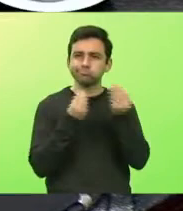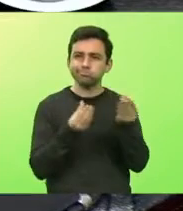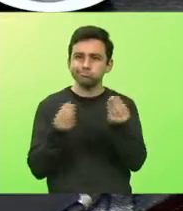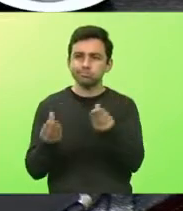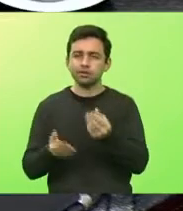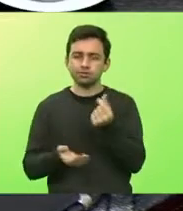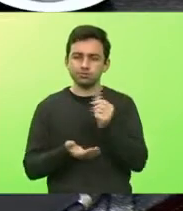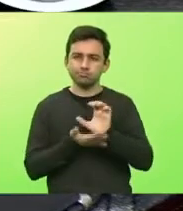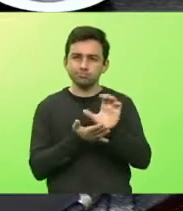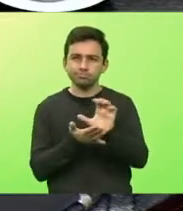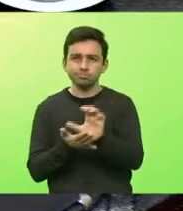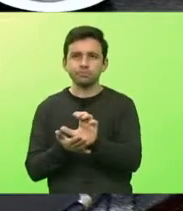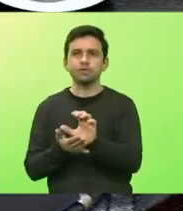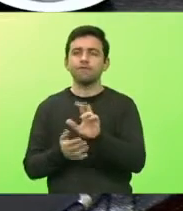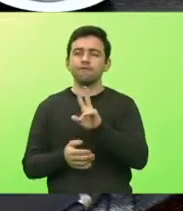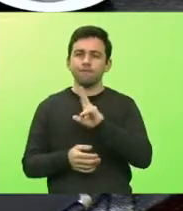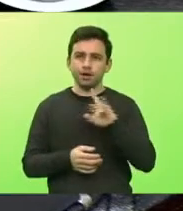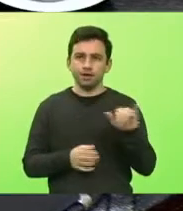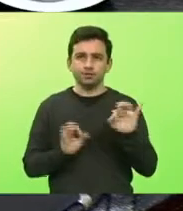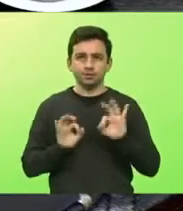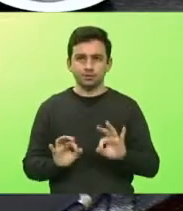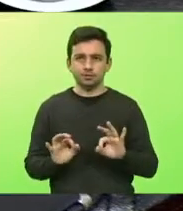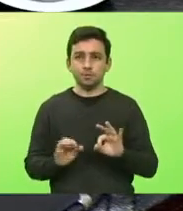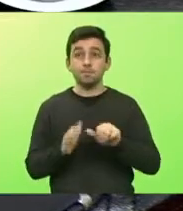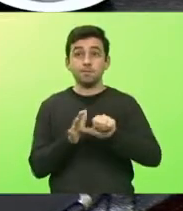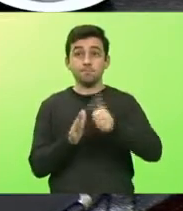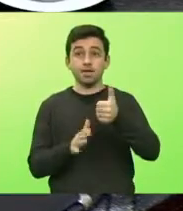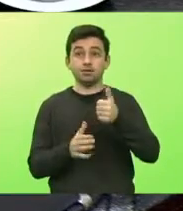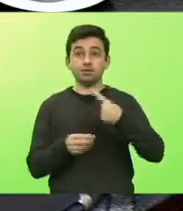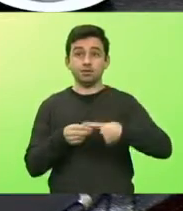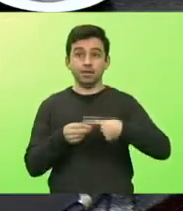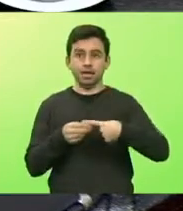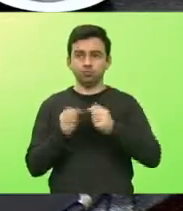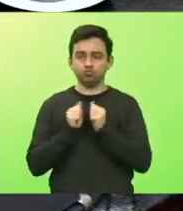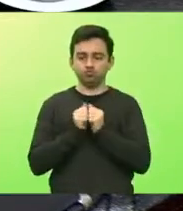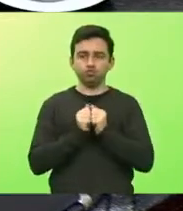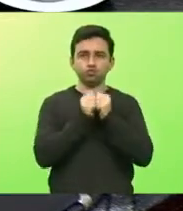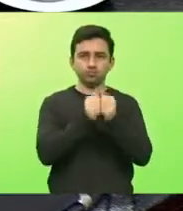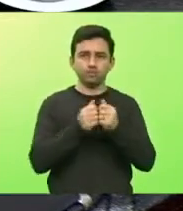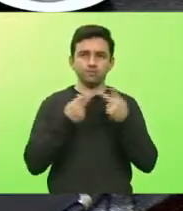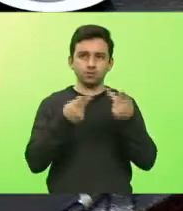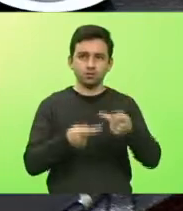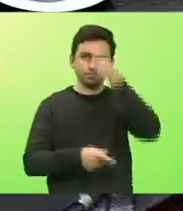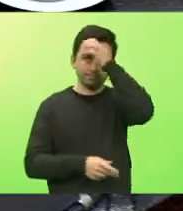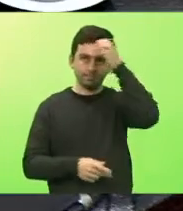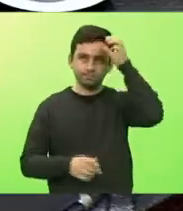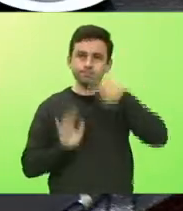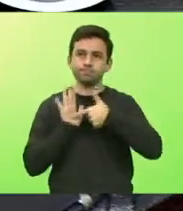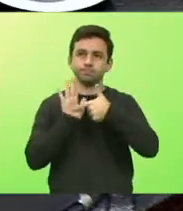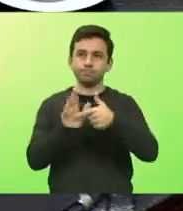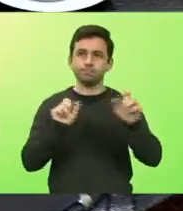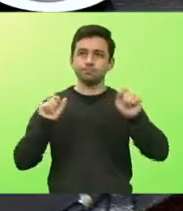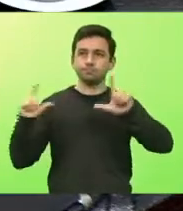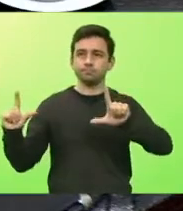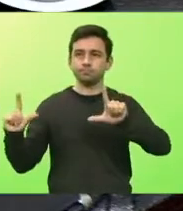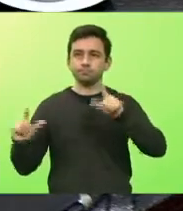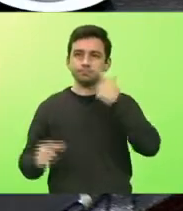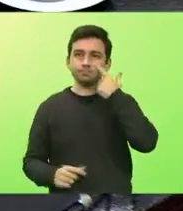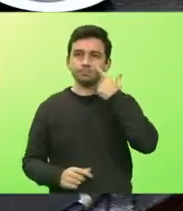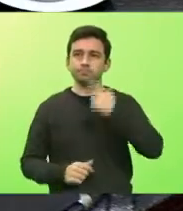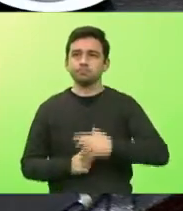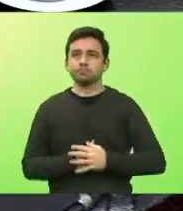em seguida. Um dos primeiros municípios onde estivemos foi Criciúma. Eu gostaria de exibir